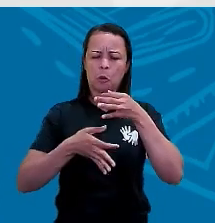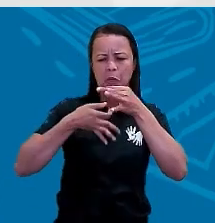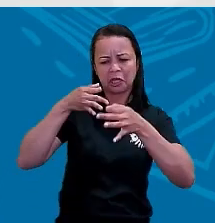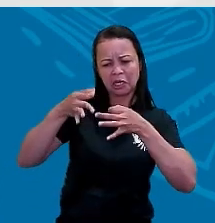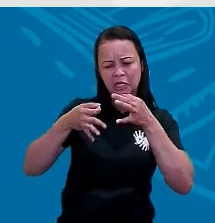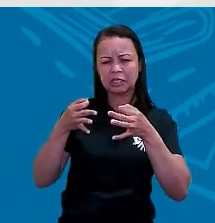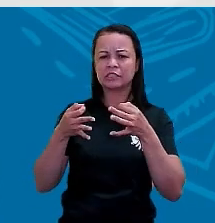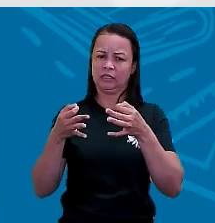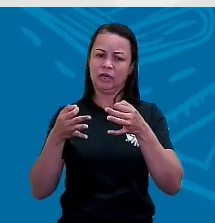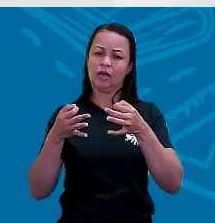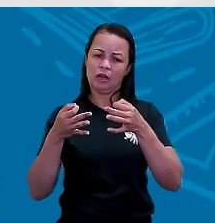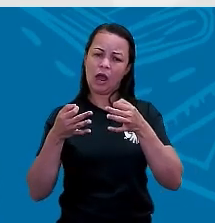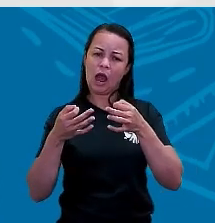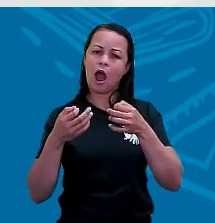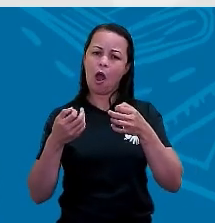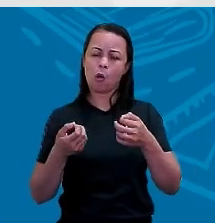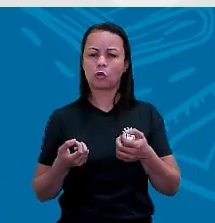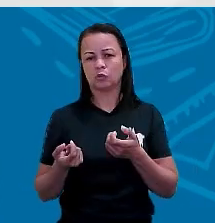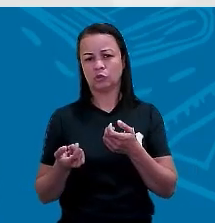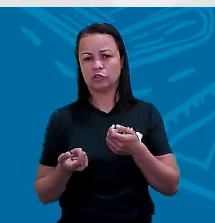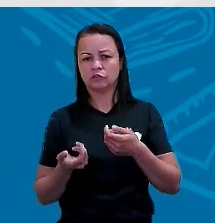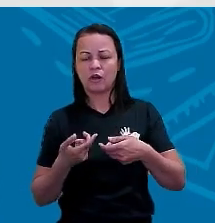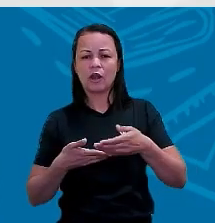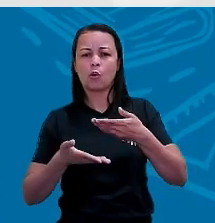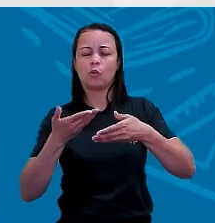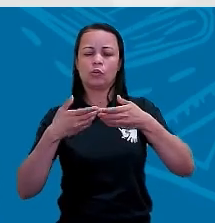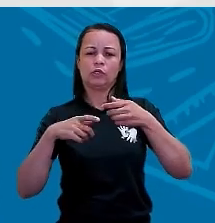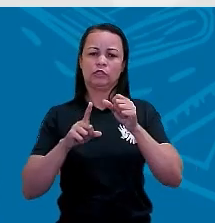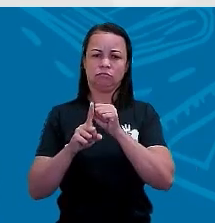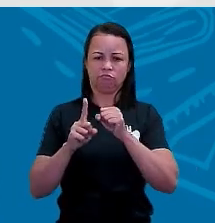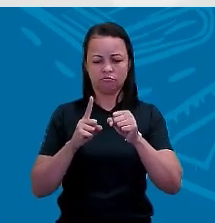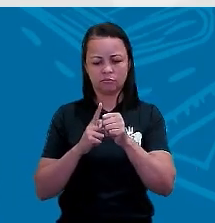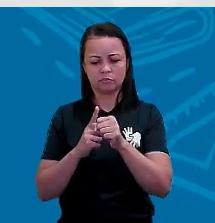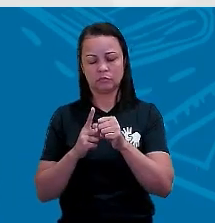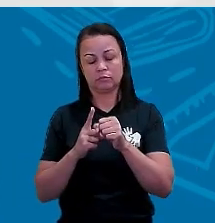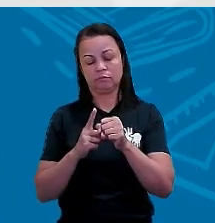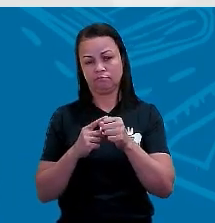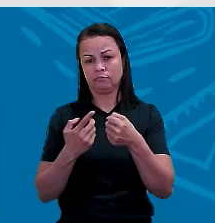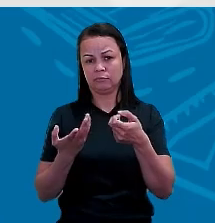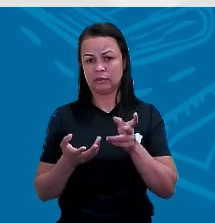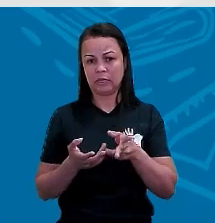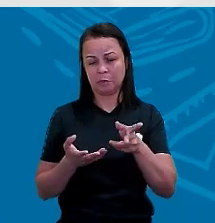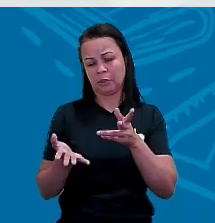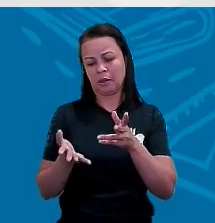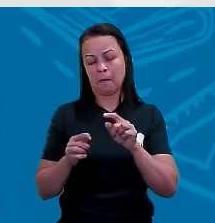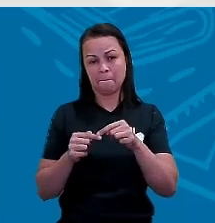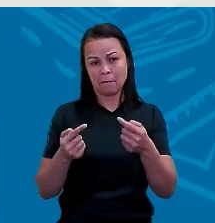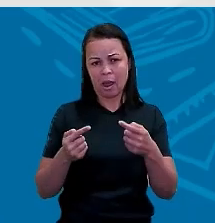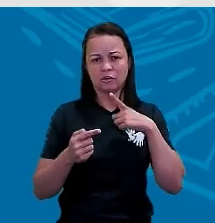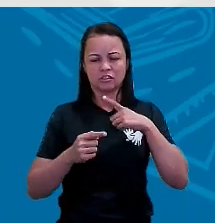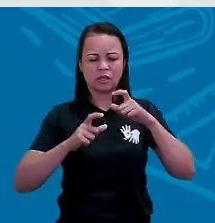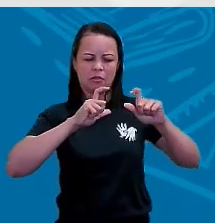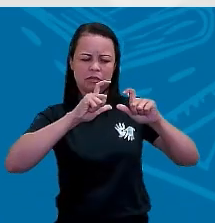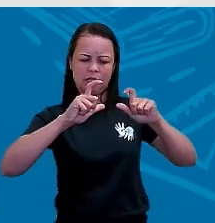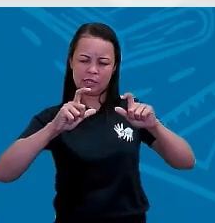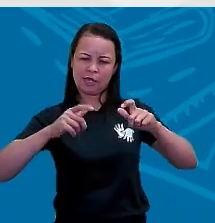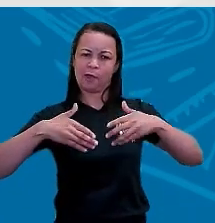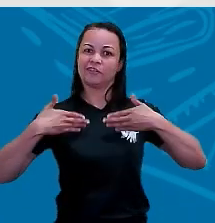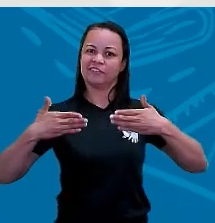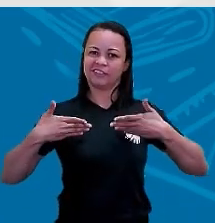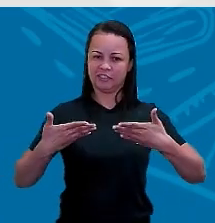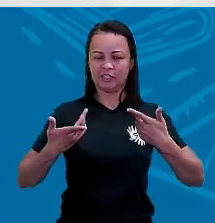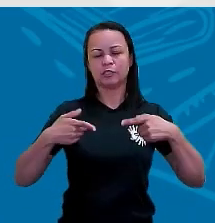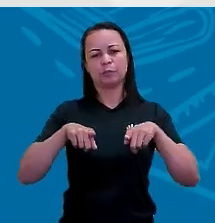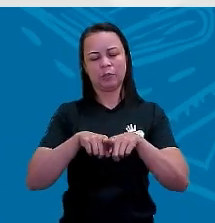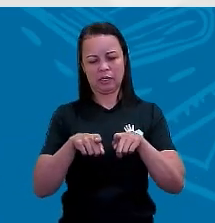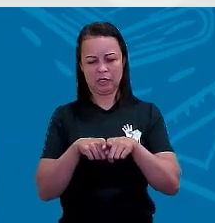aos valores sociais. Geralmente, mas também tem tirinhas que servem para divertir, tá? É um tipo de